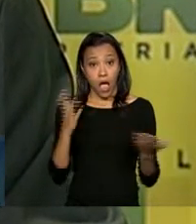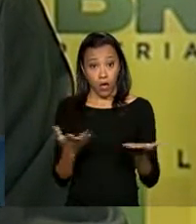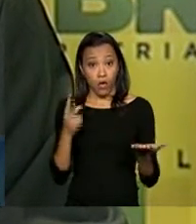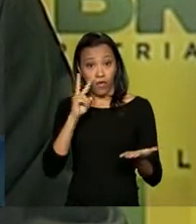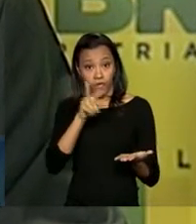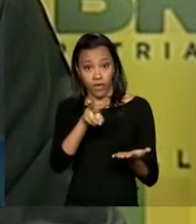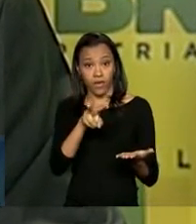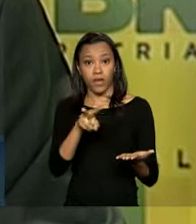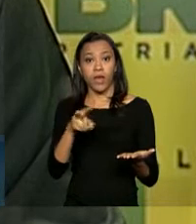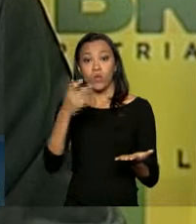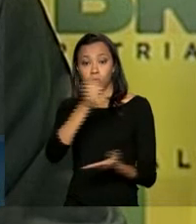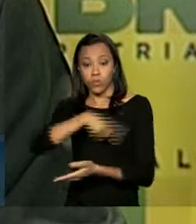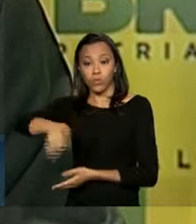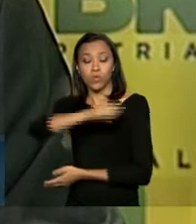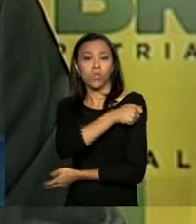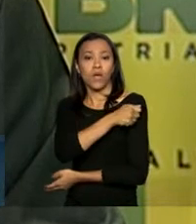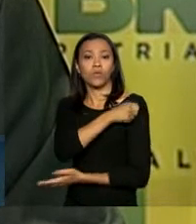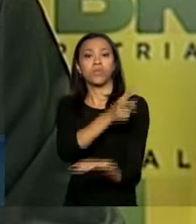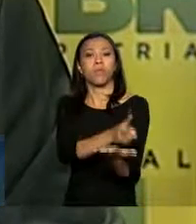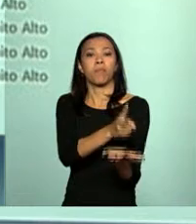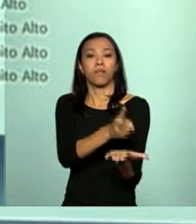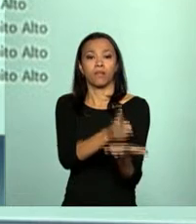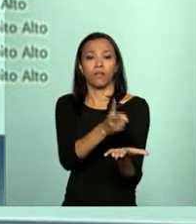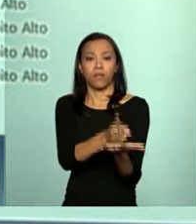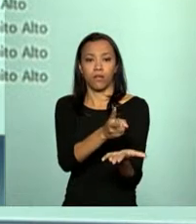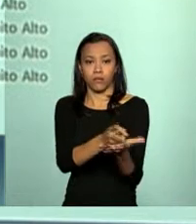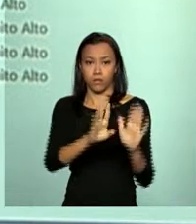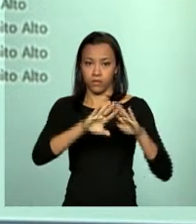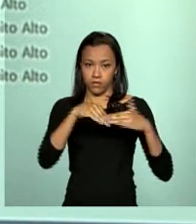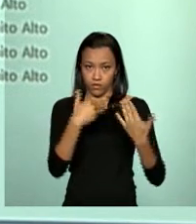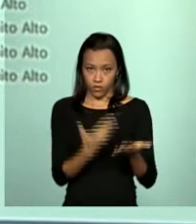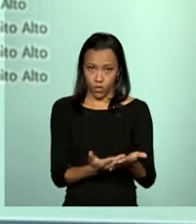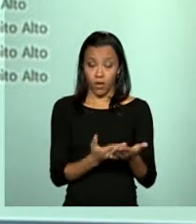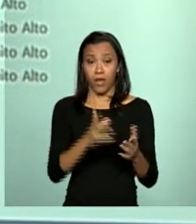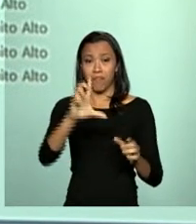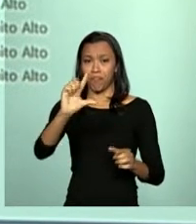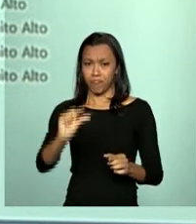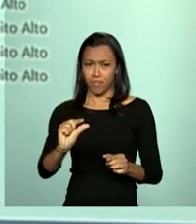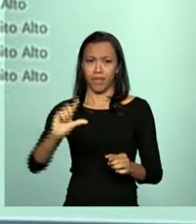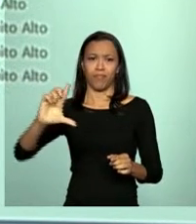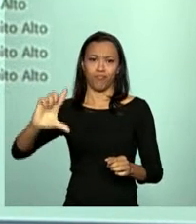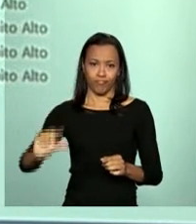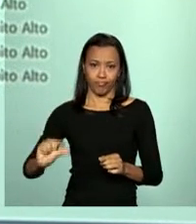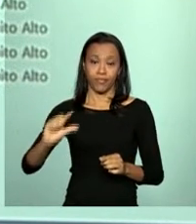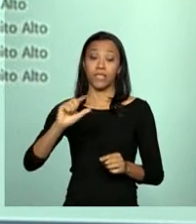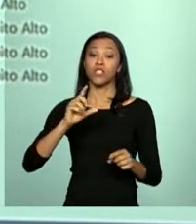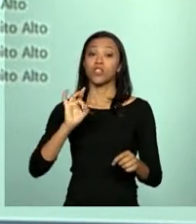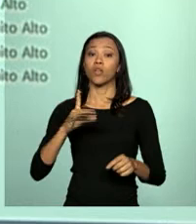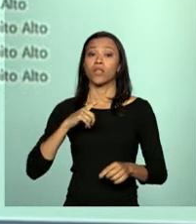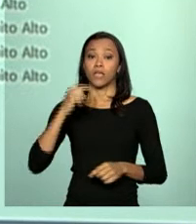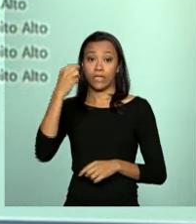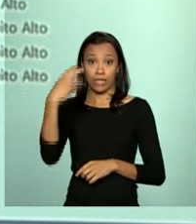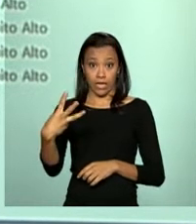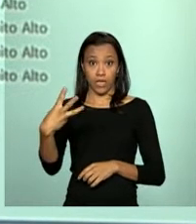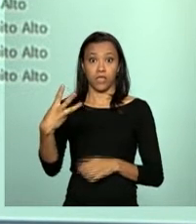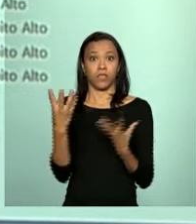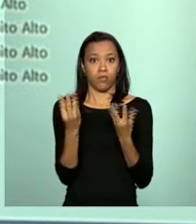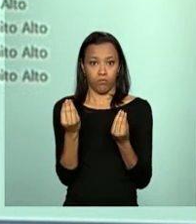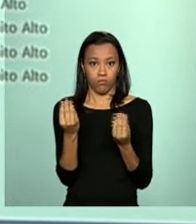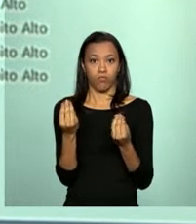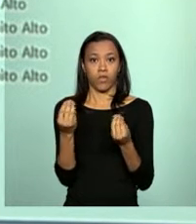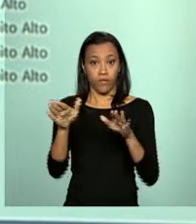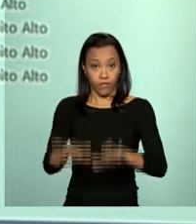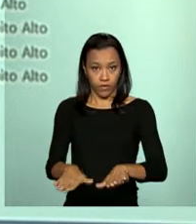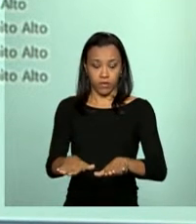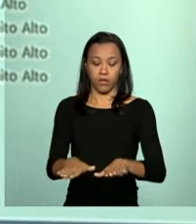de permanência na escola: muito baixo, muito baixo, muito baixo, muito baixo. e tem 3 que são altos.